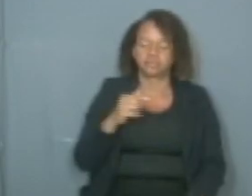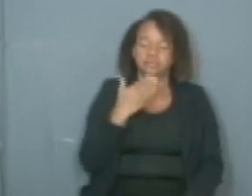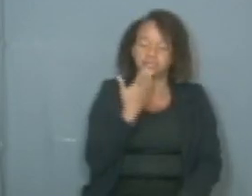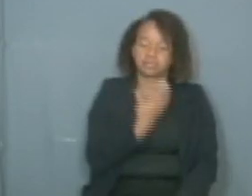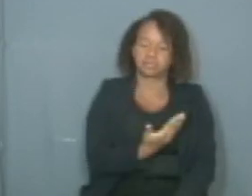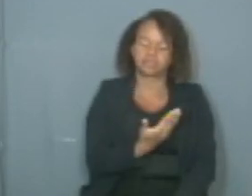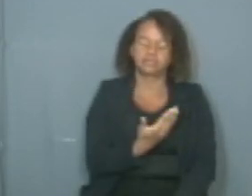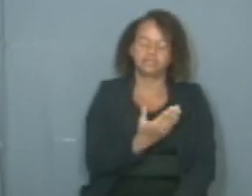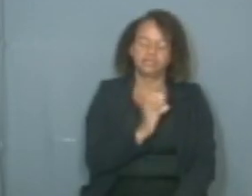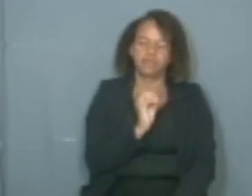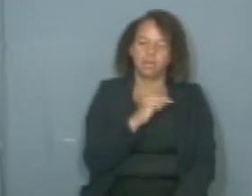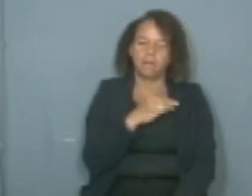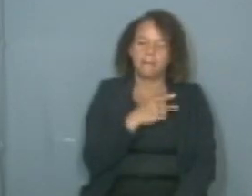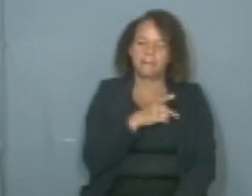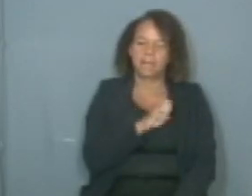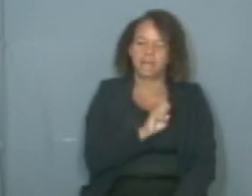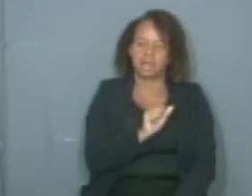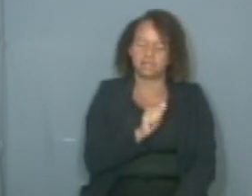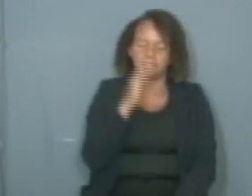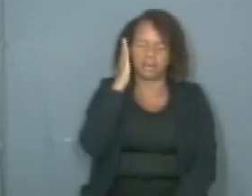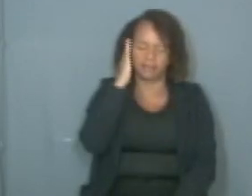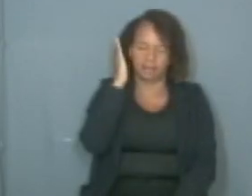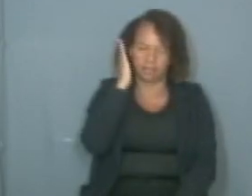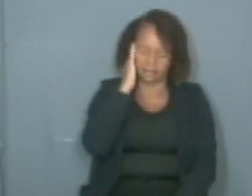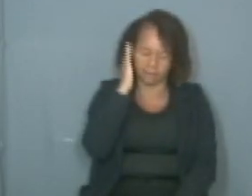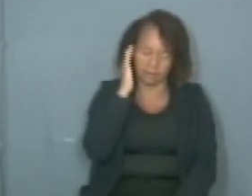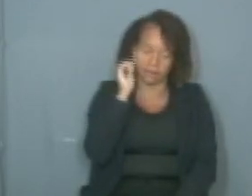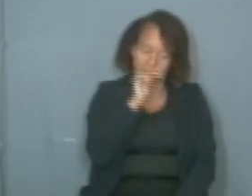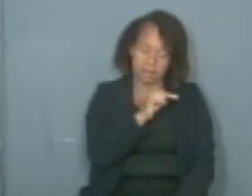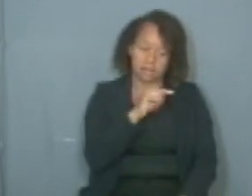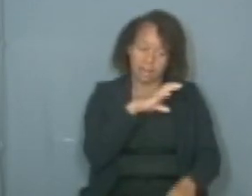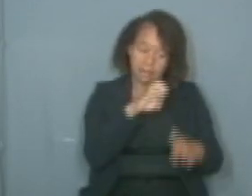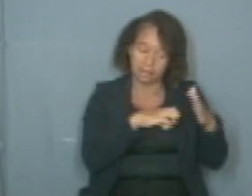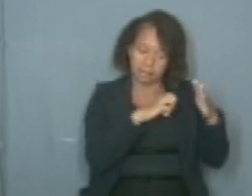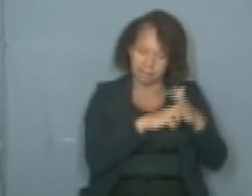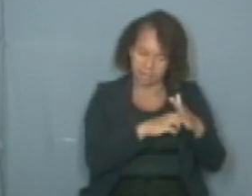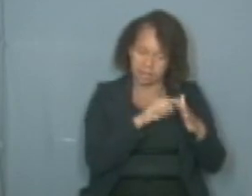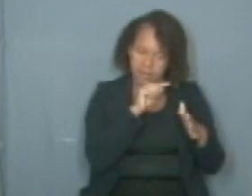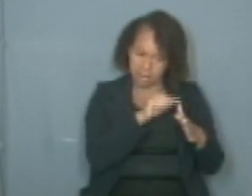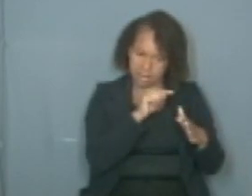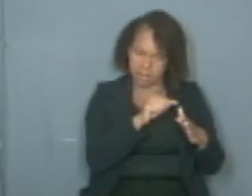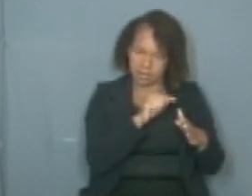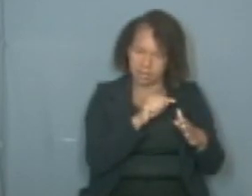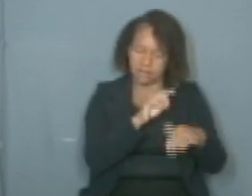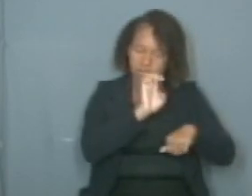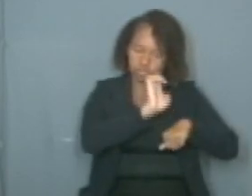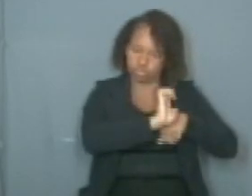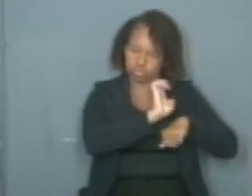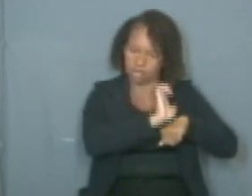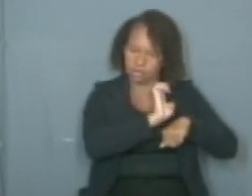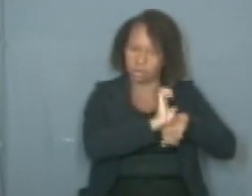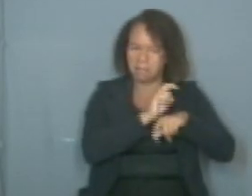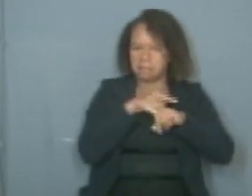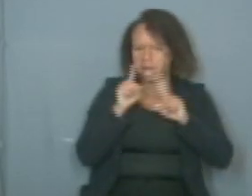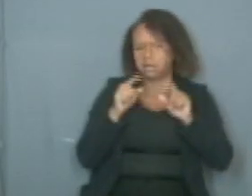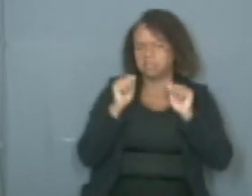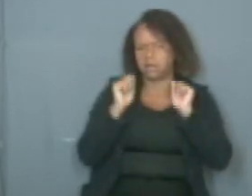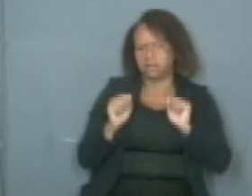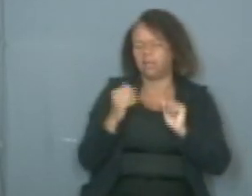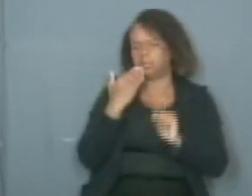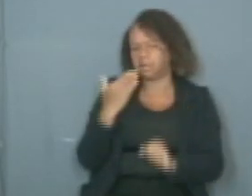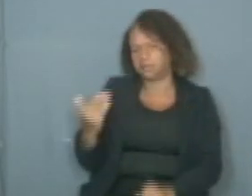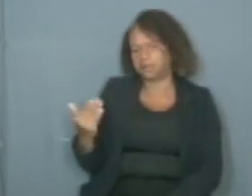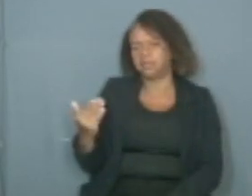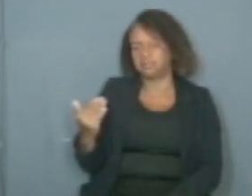pedido à Compesa, para entender todo mundo, a Compesa é de jurisdição estadual, mas nós podemos fazer